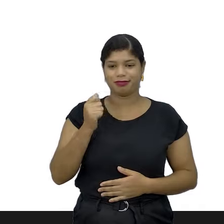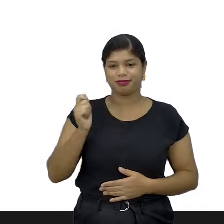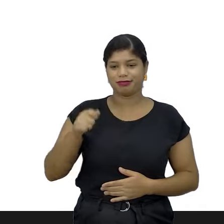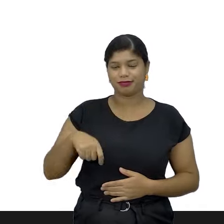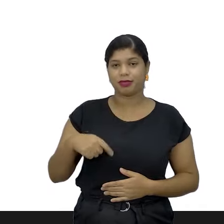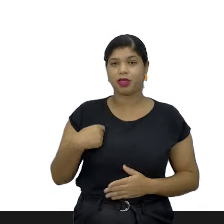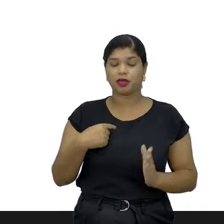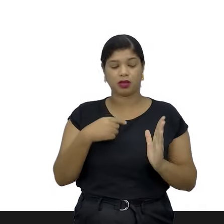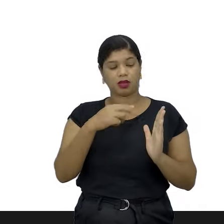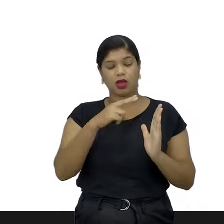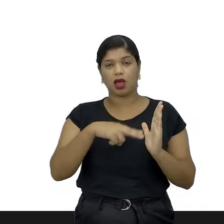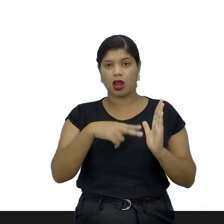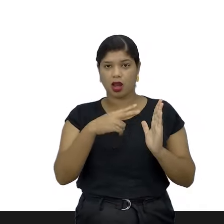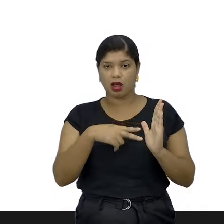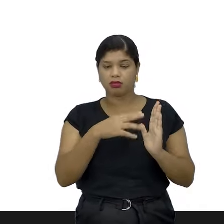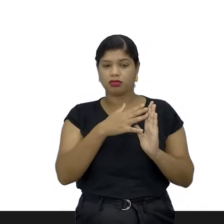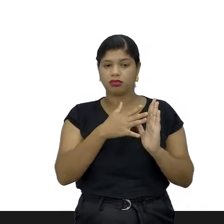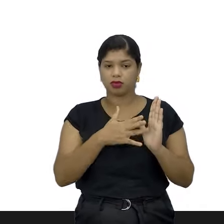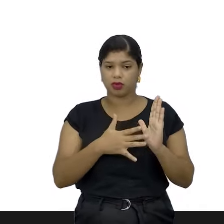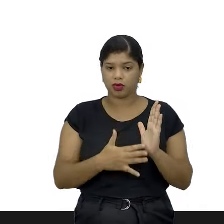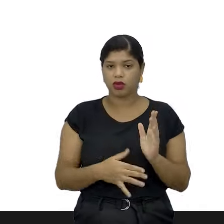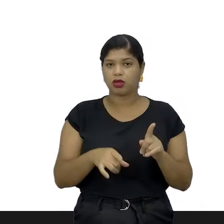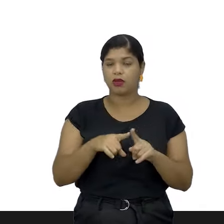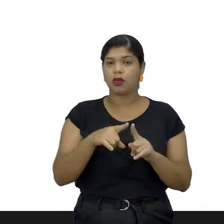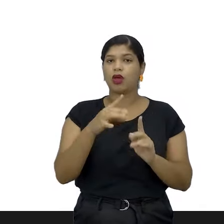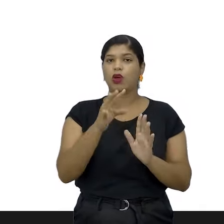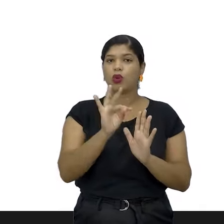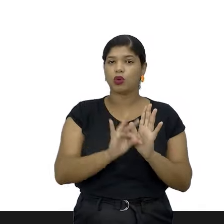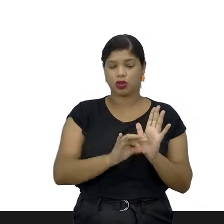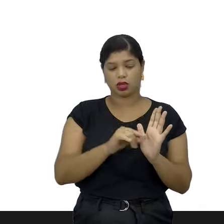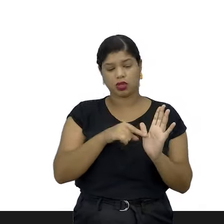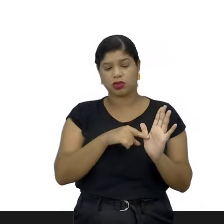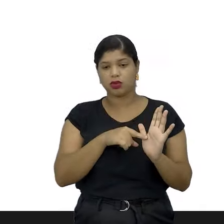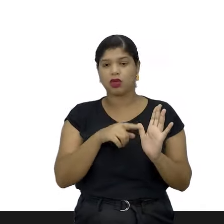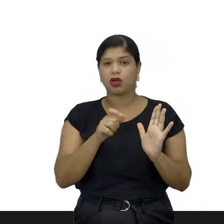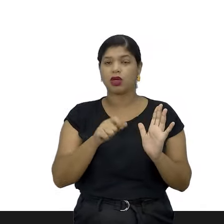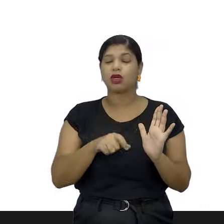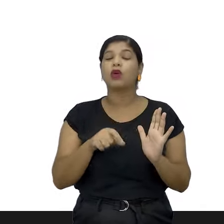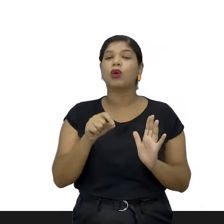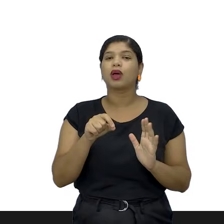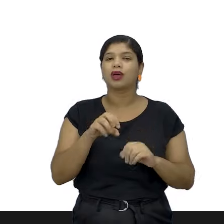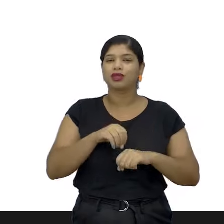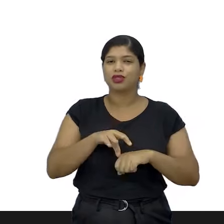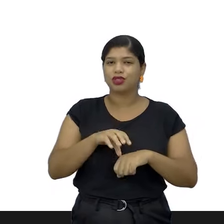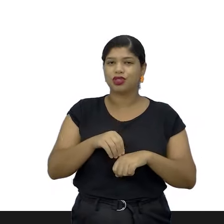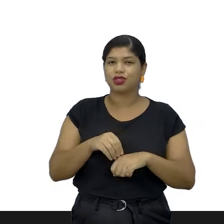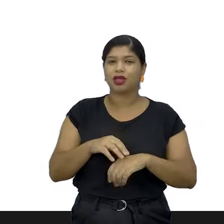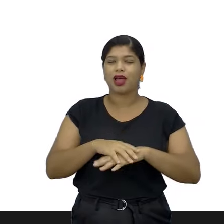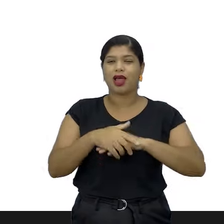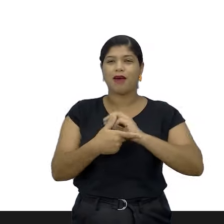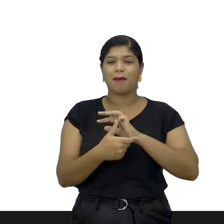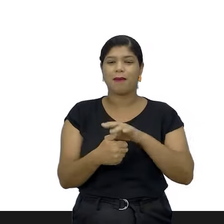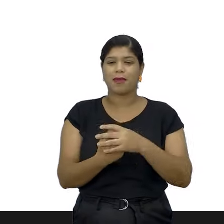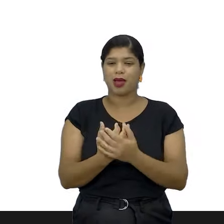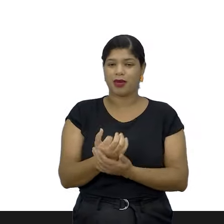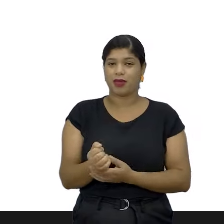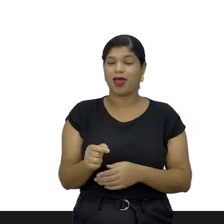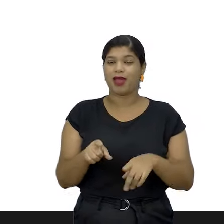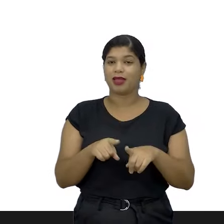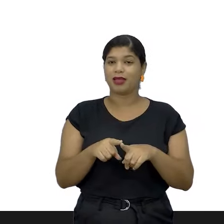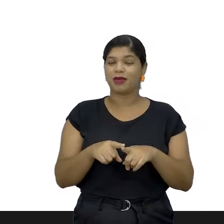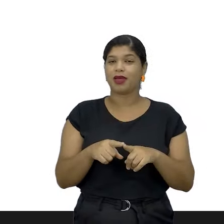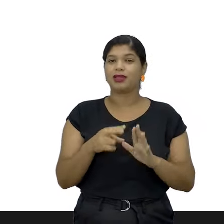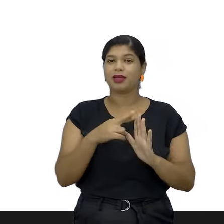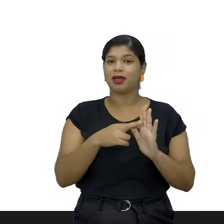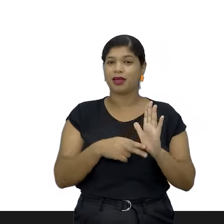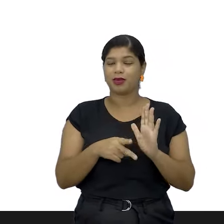uma receita culinária, um texto instrucional que ensina a lavar as mãos e as regras do jogo stop. E,